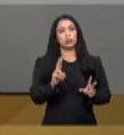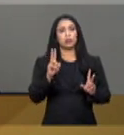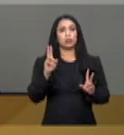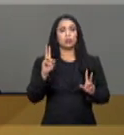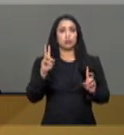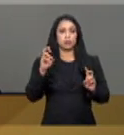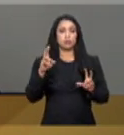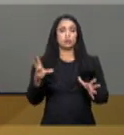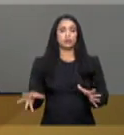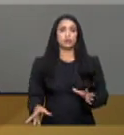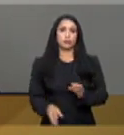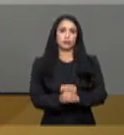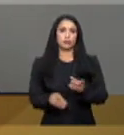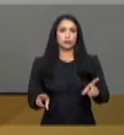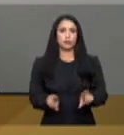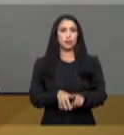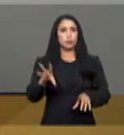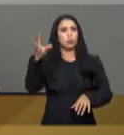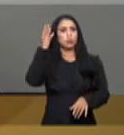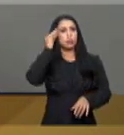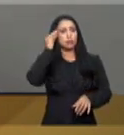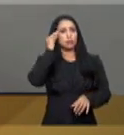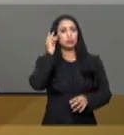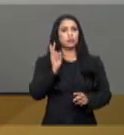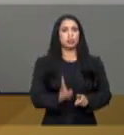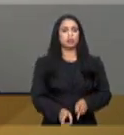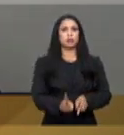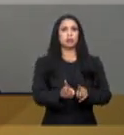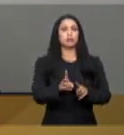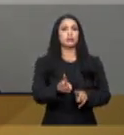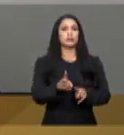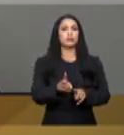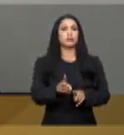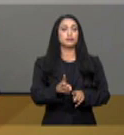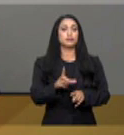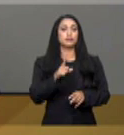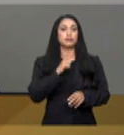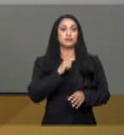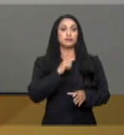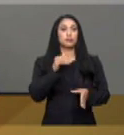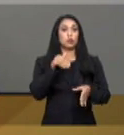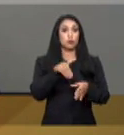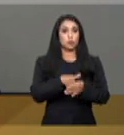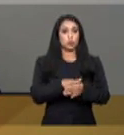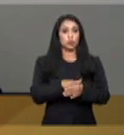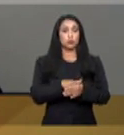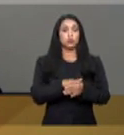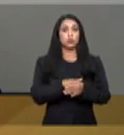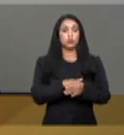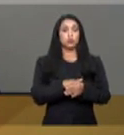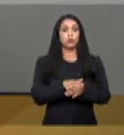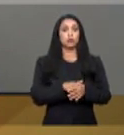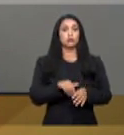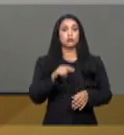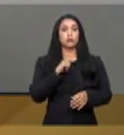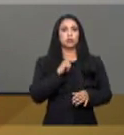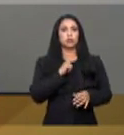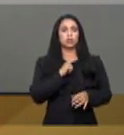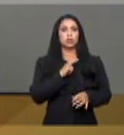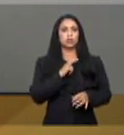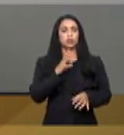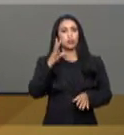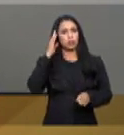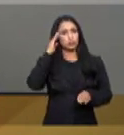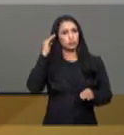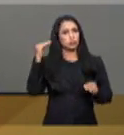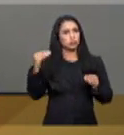aspas. Ainda suscitou que o entendimento predominante nos votos que formaram na corrente